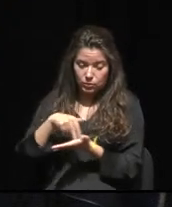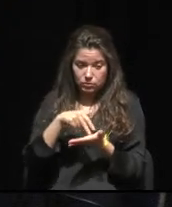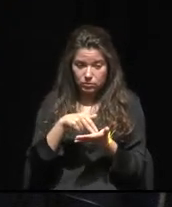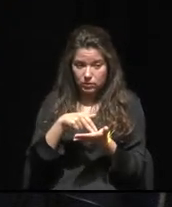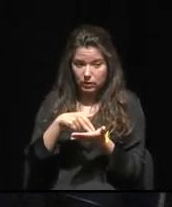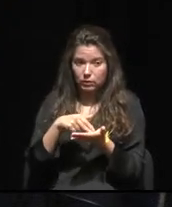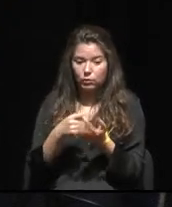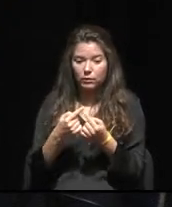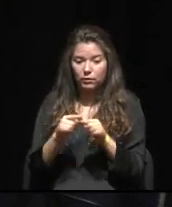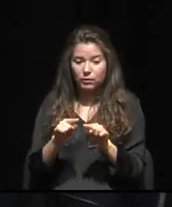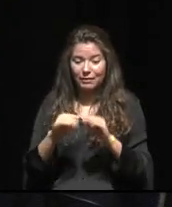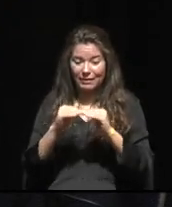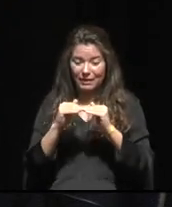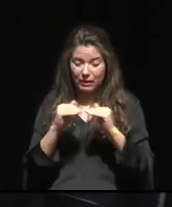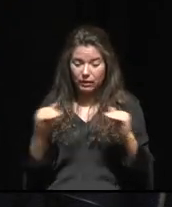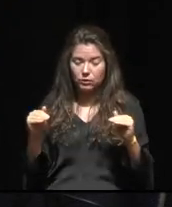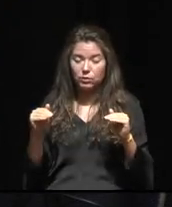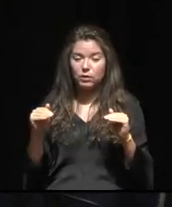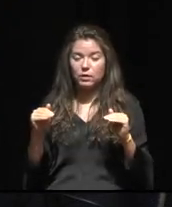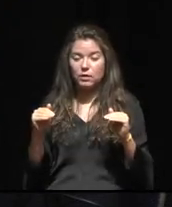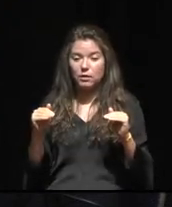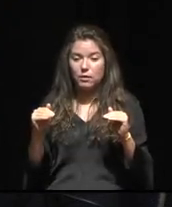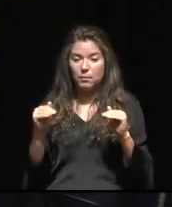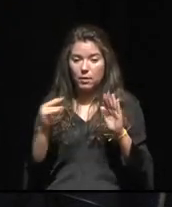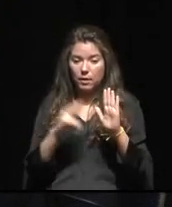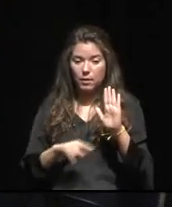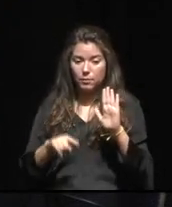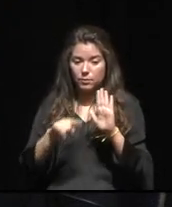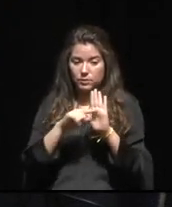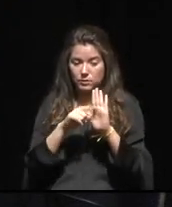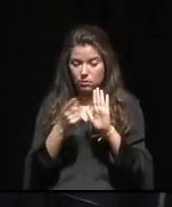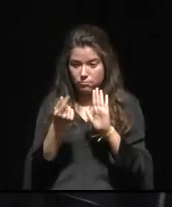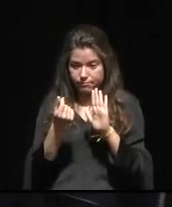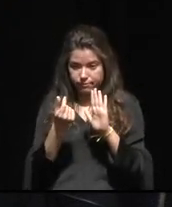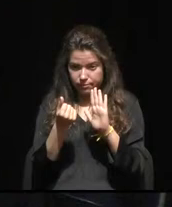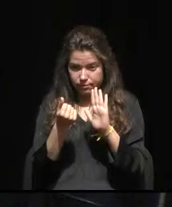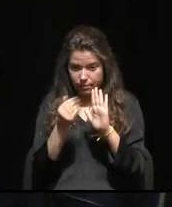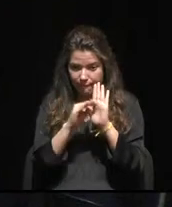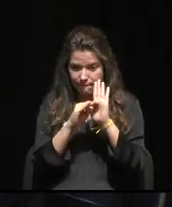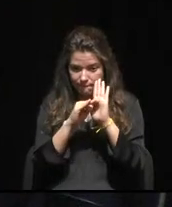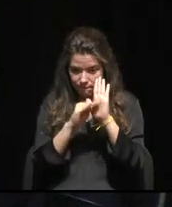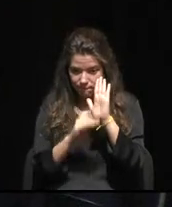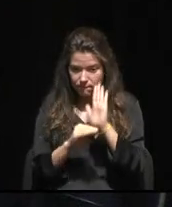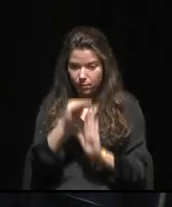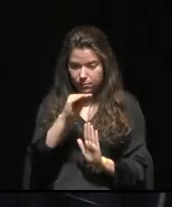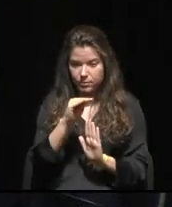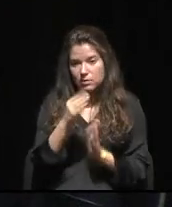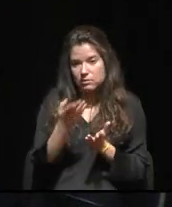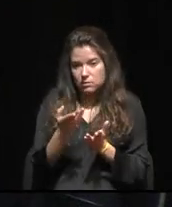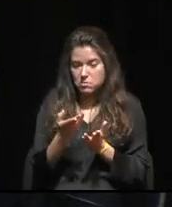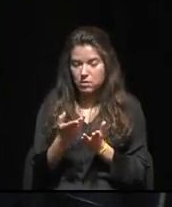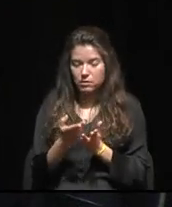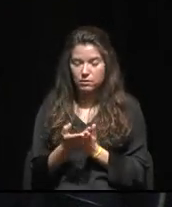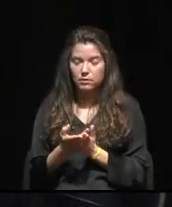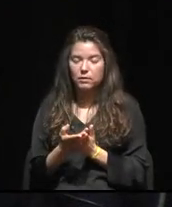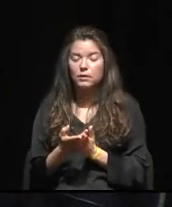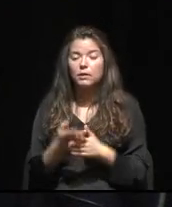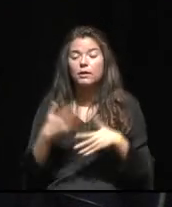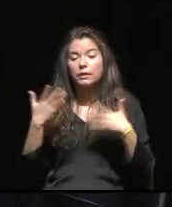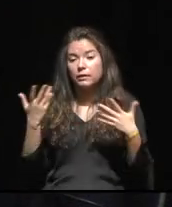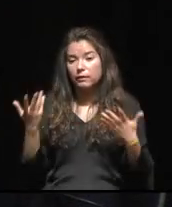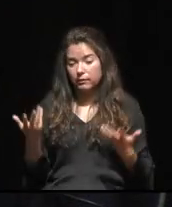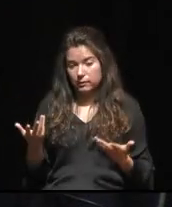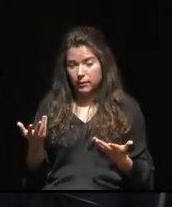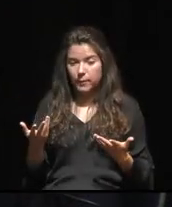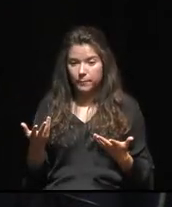remuneratório na categoria para a posição remuneratória imediatamente seguinte pelo